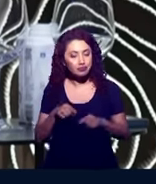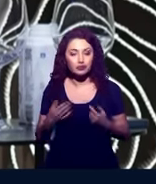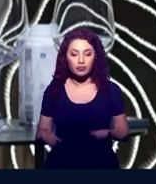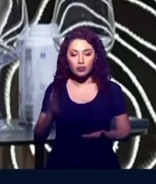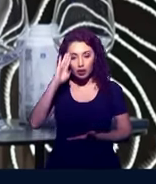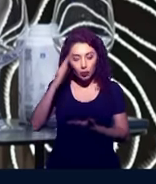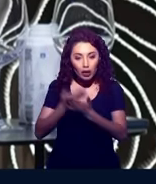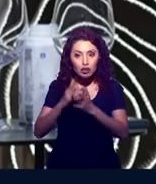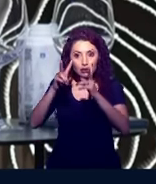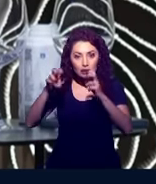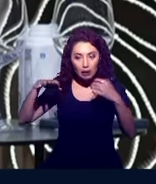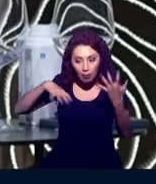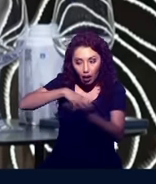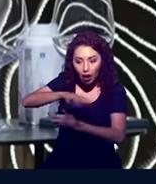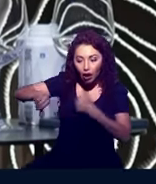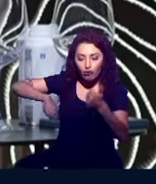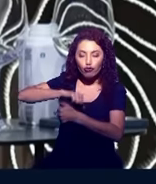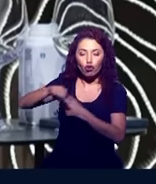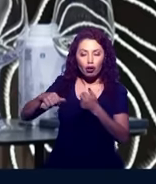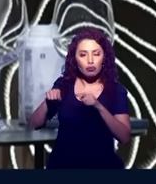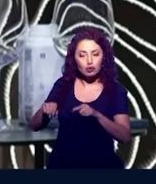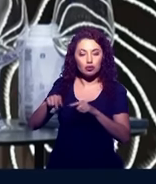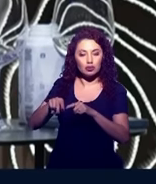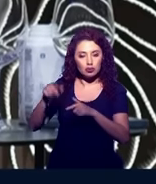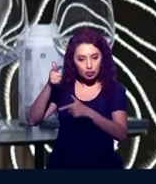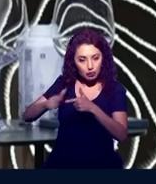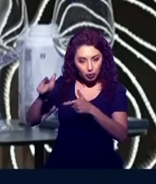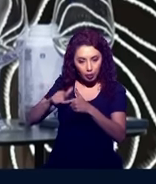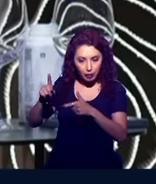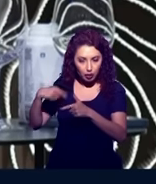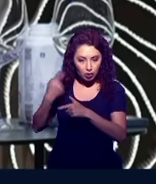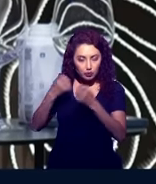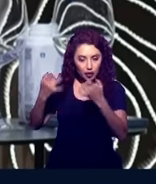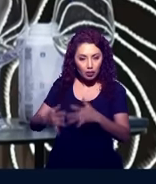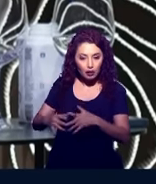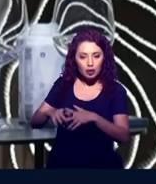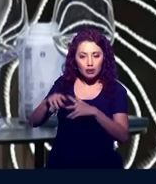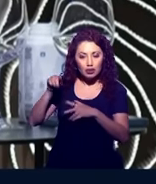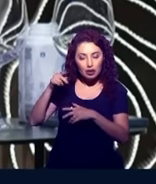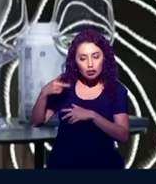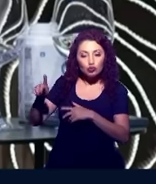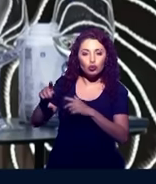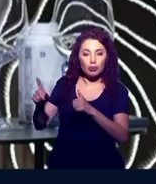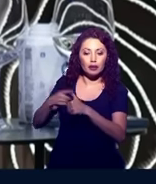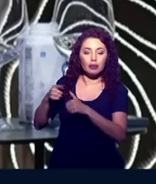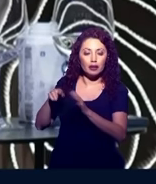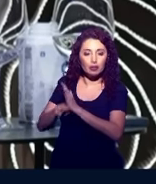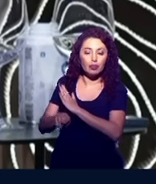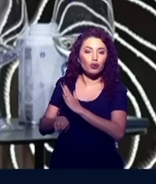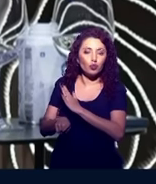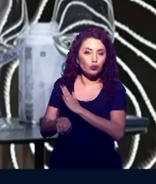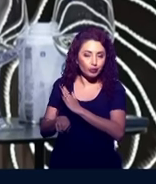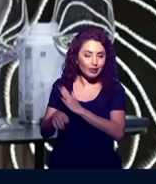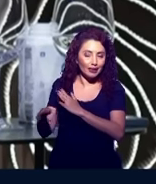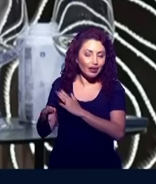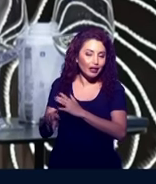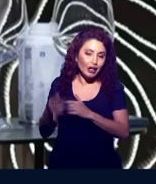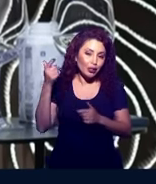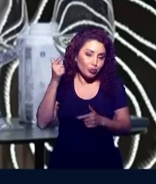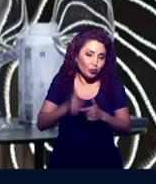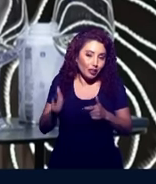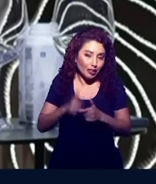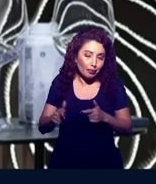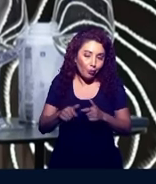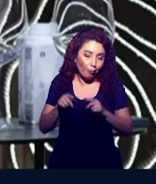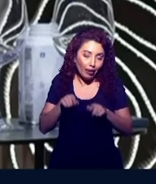inclusive esses problemas a que nós nos referimos na sua primeira pergunta não existiriam se a reforma tributária tivesse